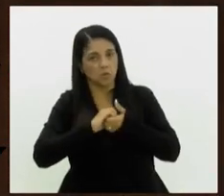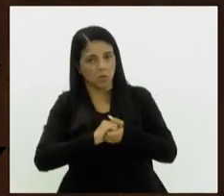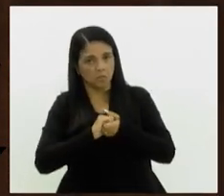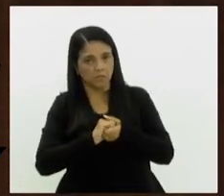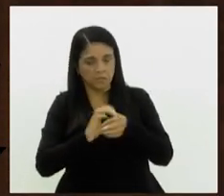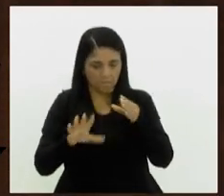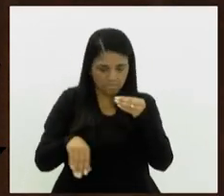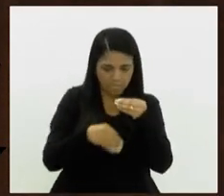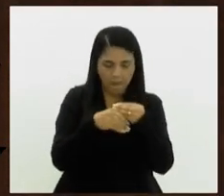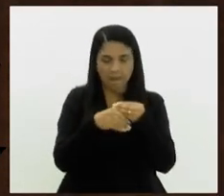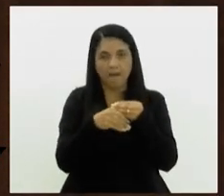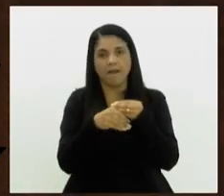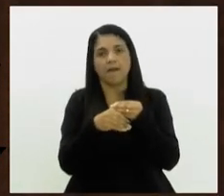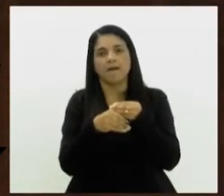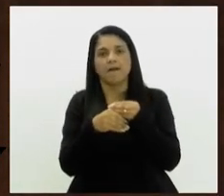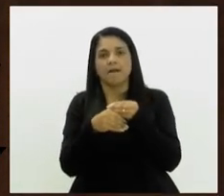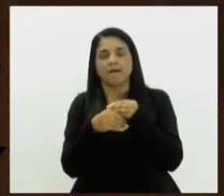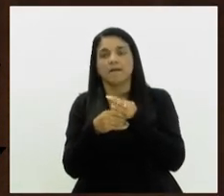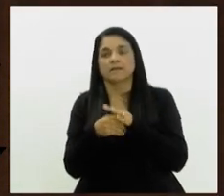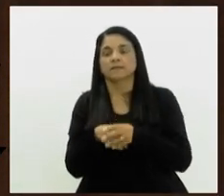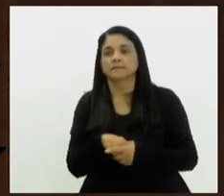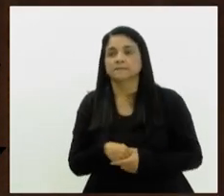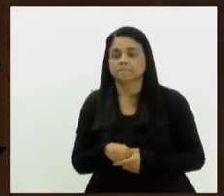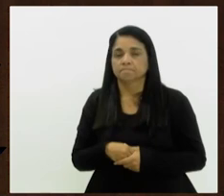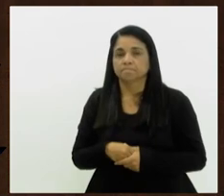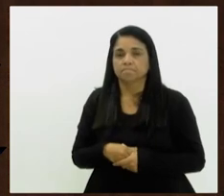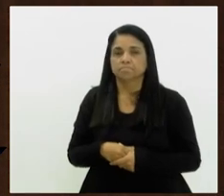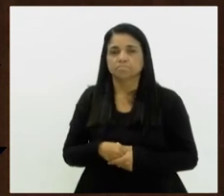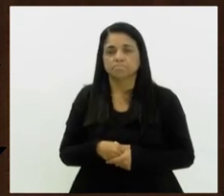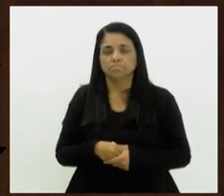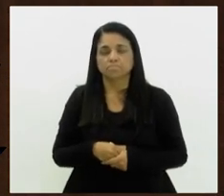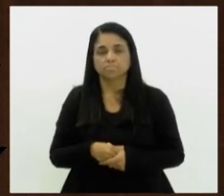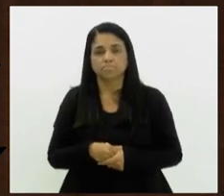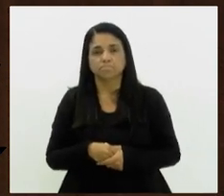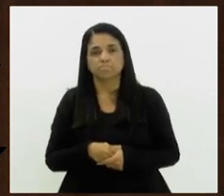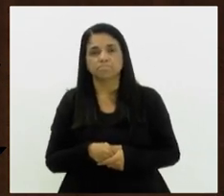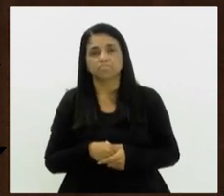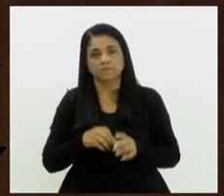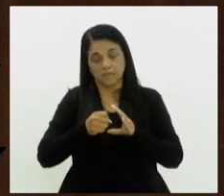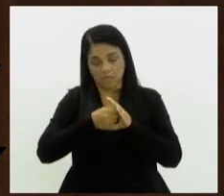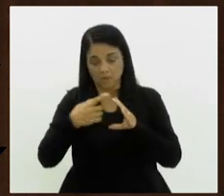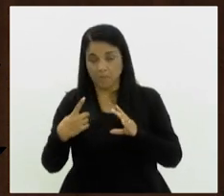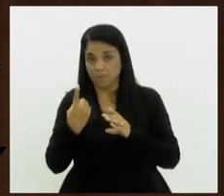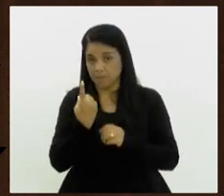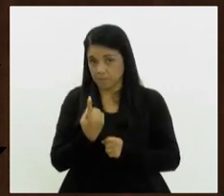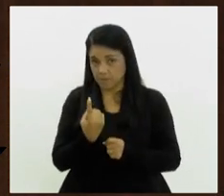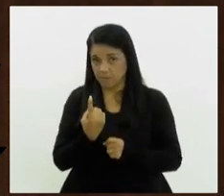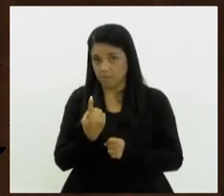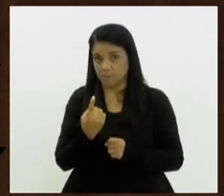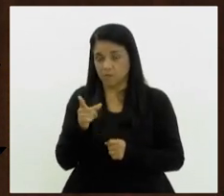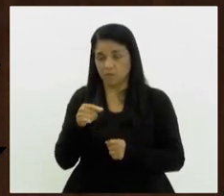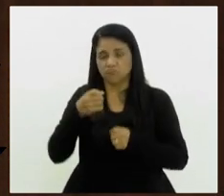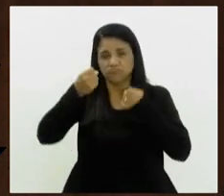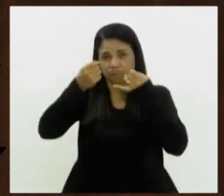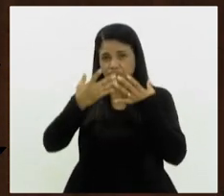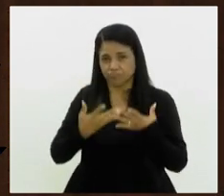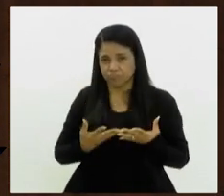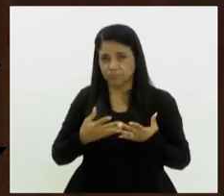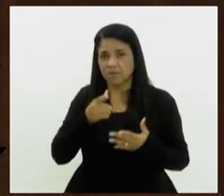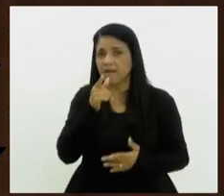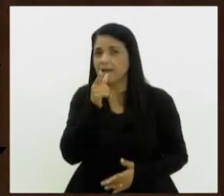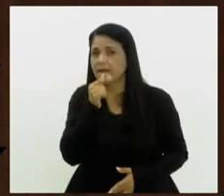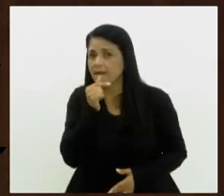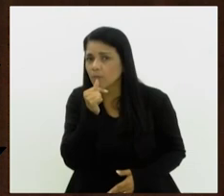tem algumas questões importantes. Primeiro aspecto, quando o senhor fala da questão da